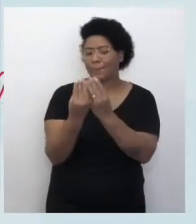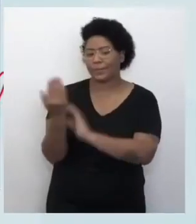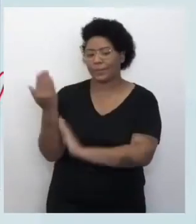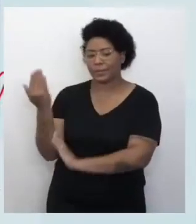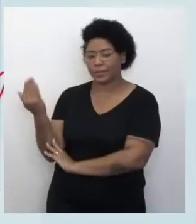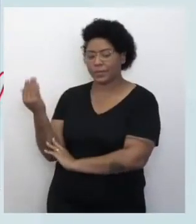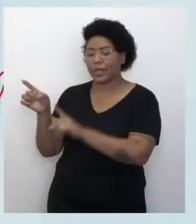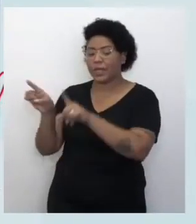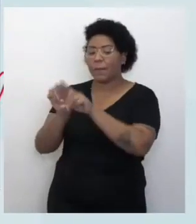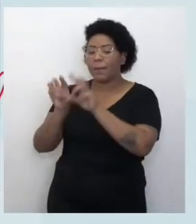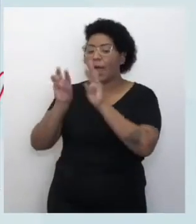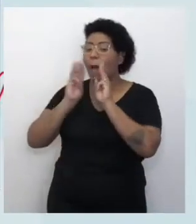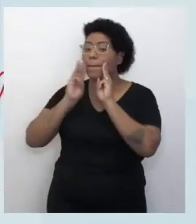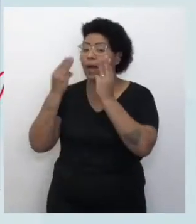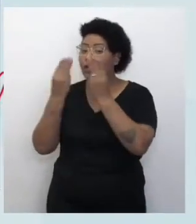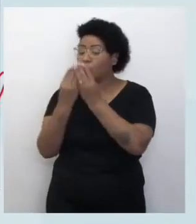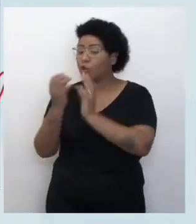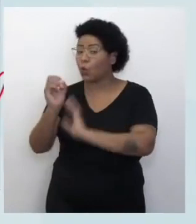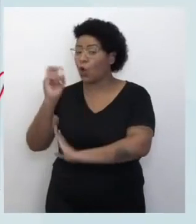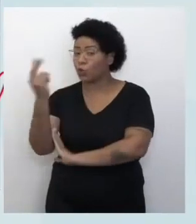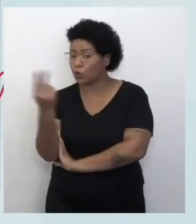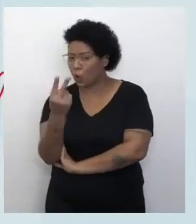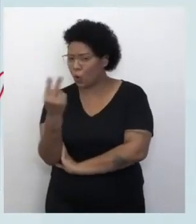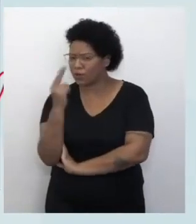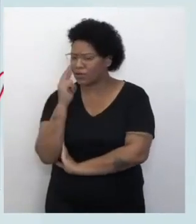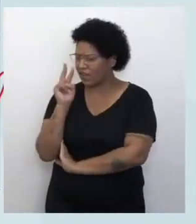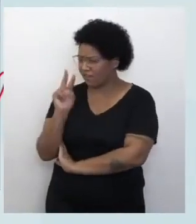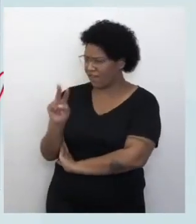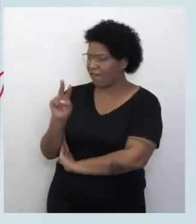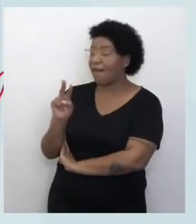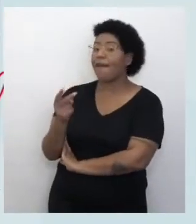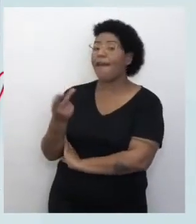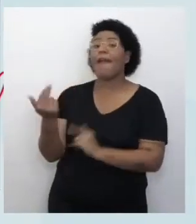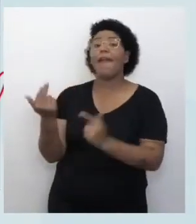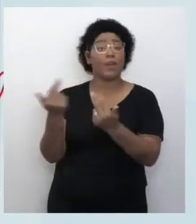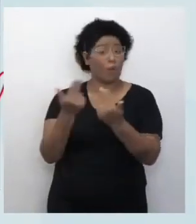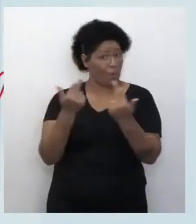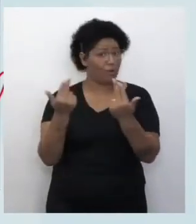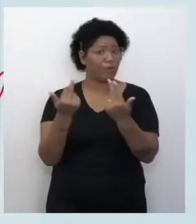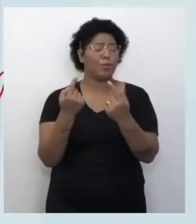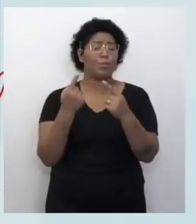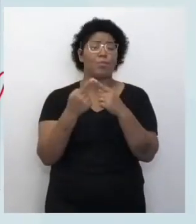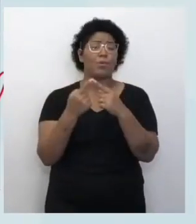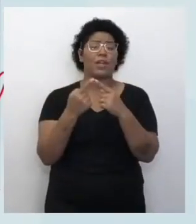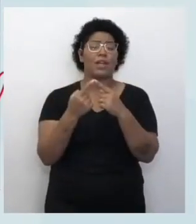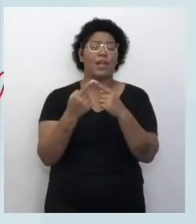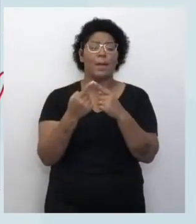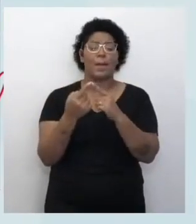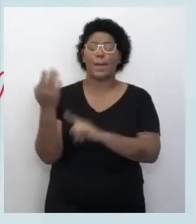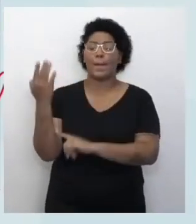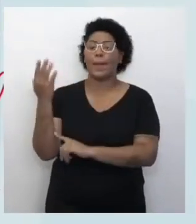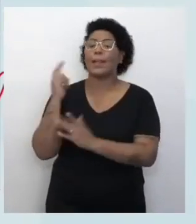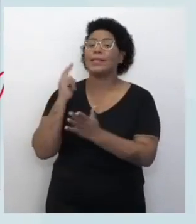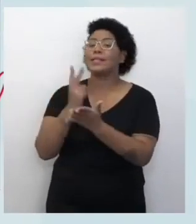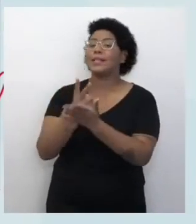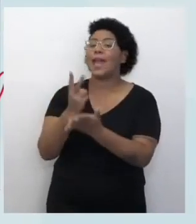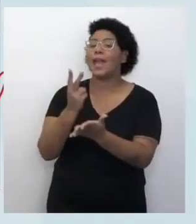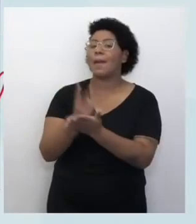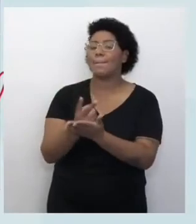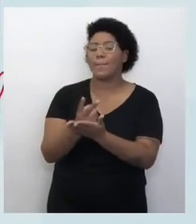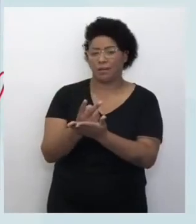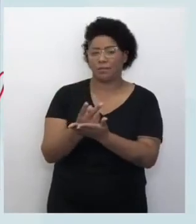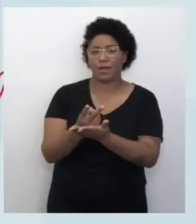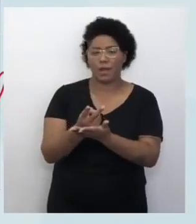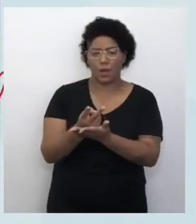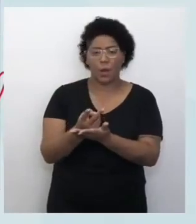do oxigênio, sabendo que, né, eles aumentam sempre nas mesmas proporções, ok?